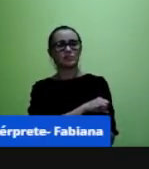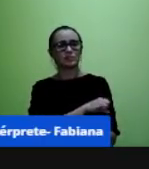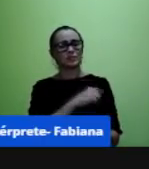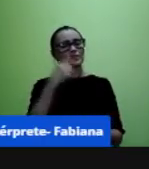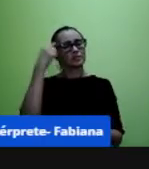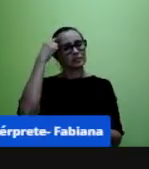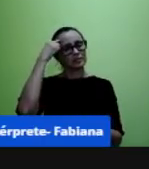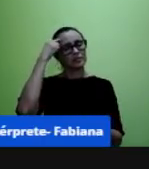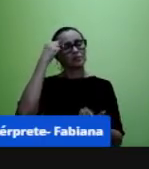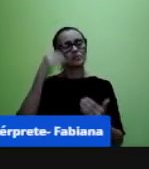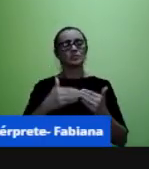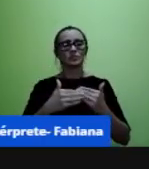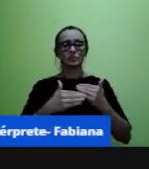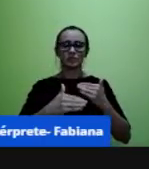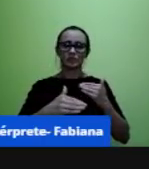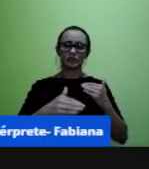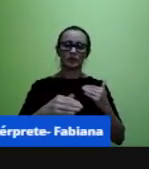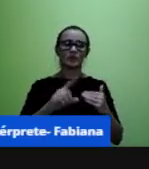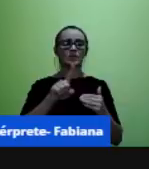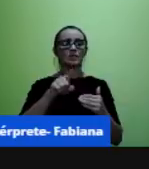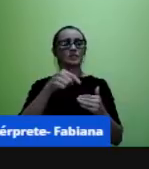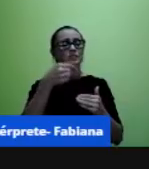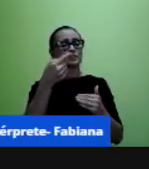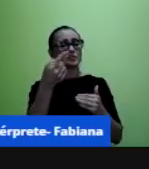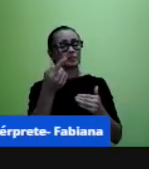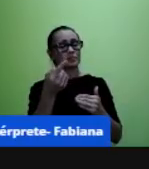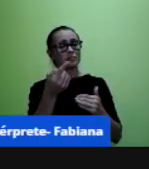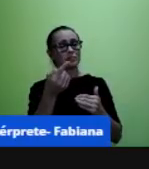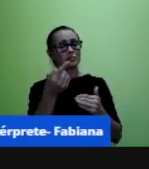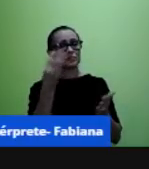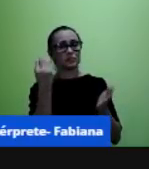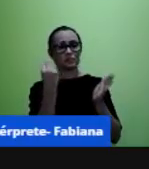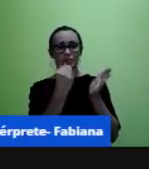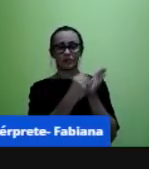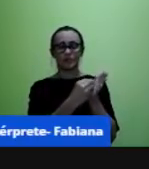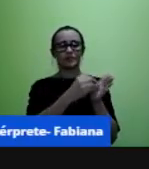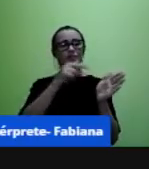depois imprimir uma nota, né? Então,